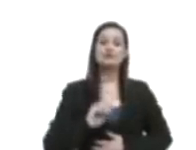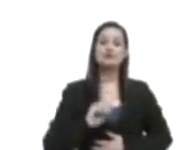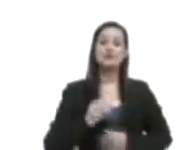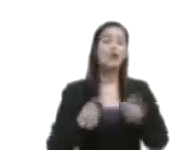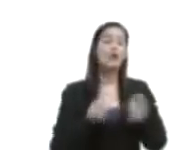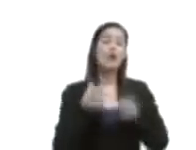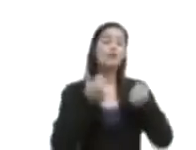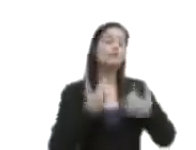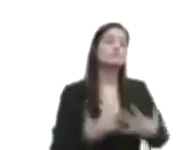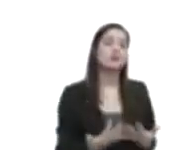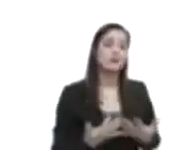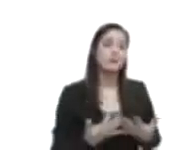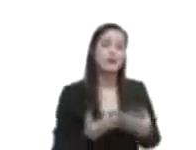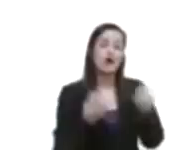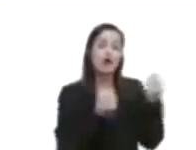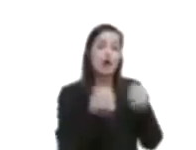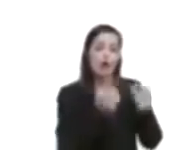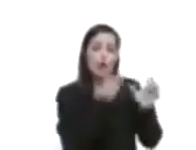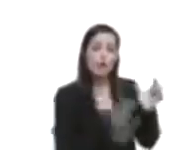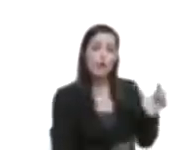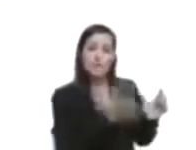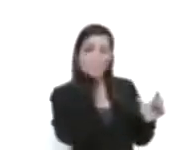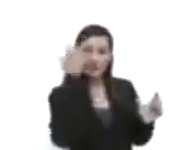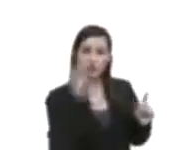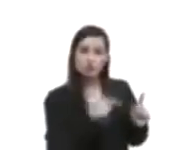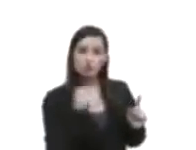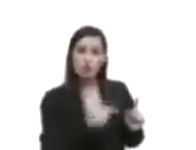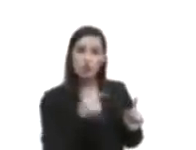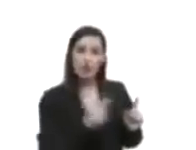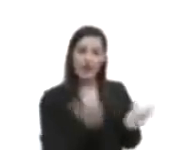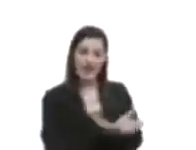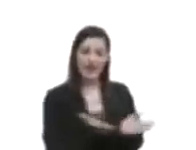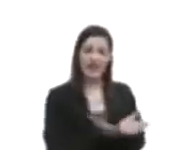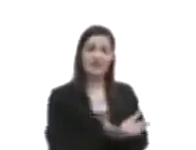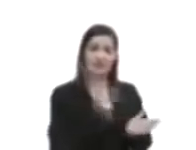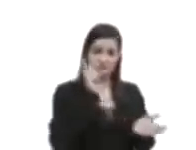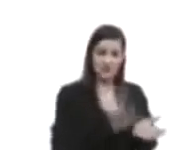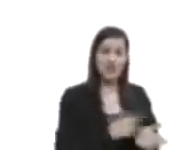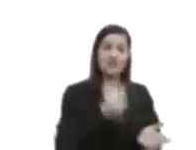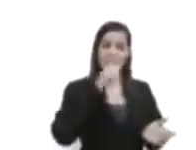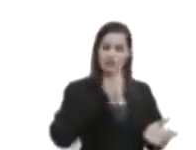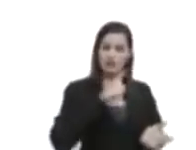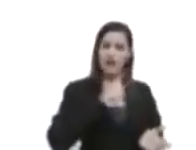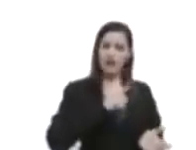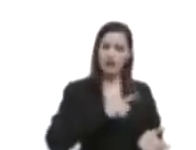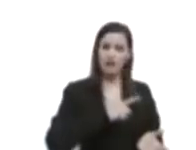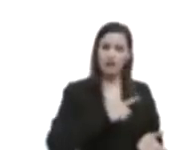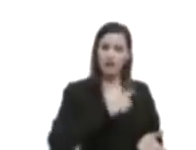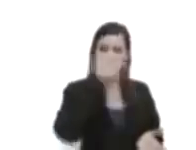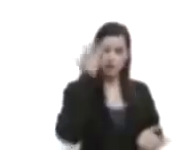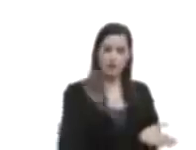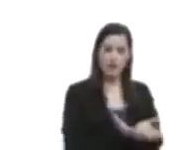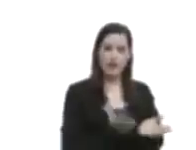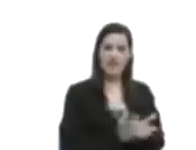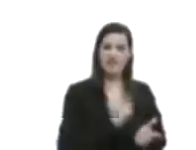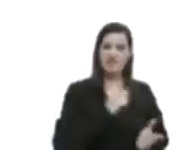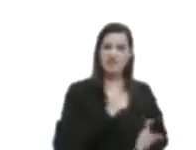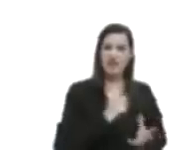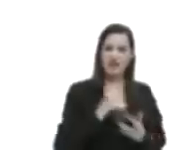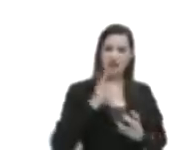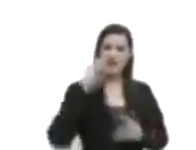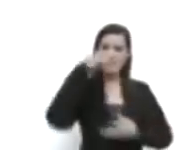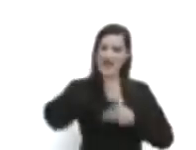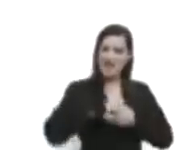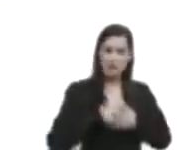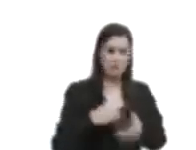O verdadeiro cristão tem a sua natureza compulsiva, dominada após a conversão. Ele não é mais o escravo